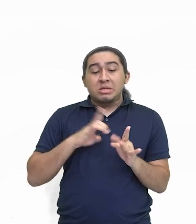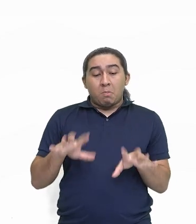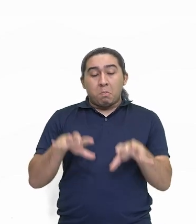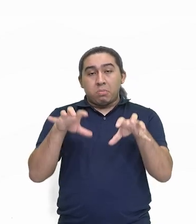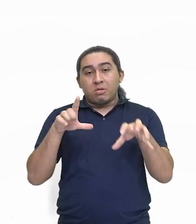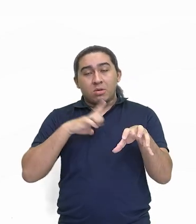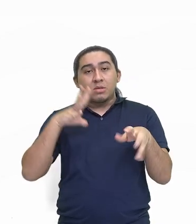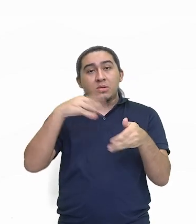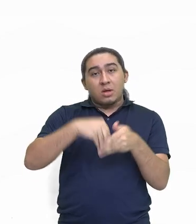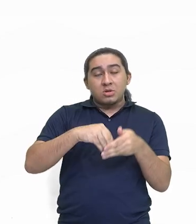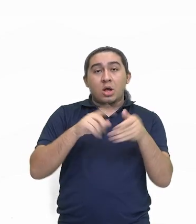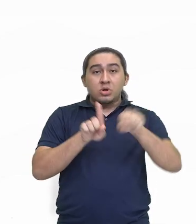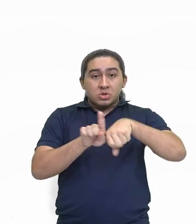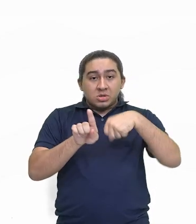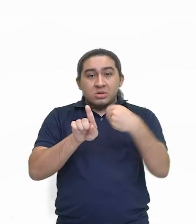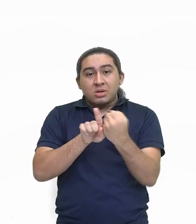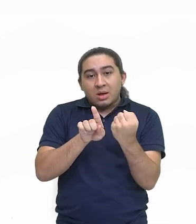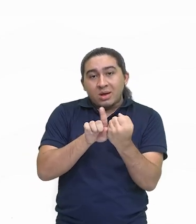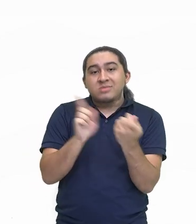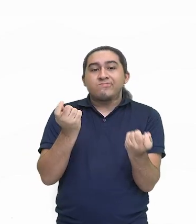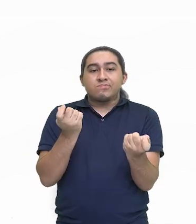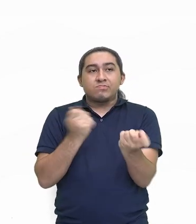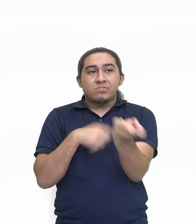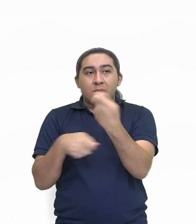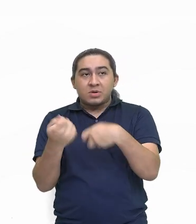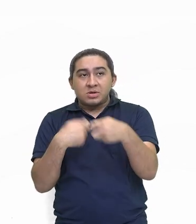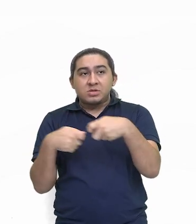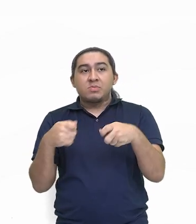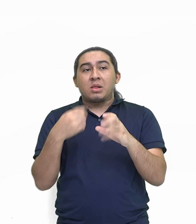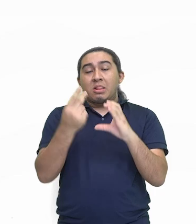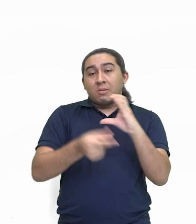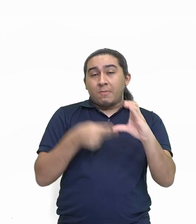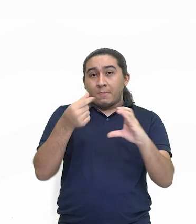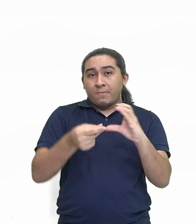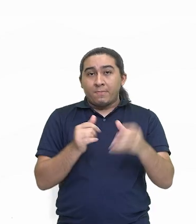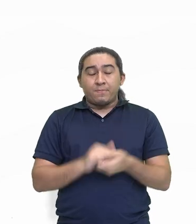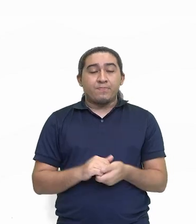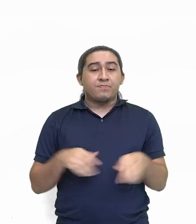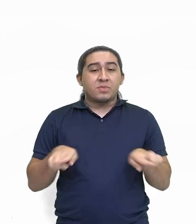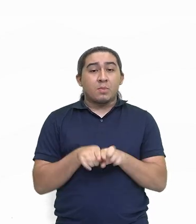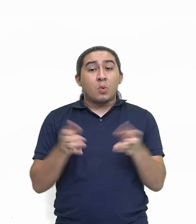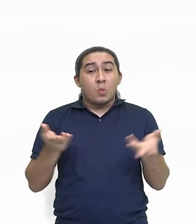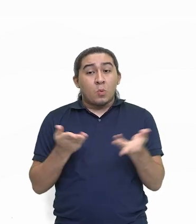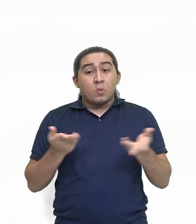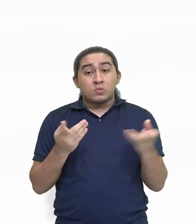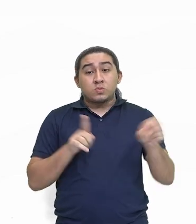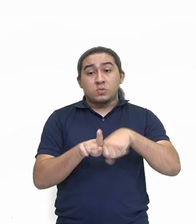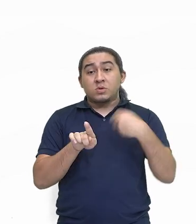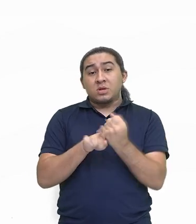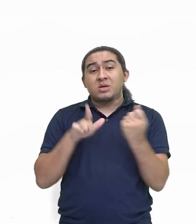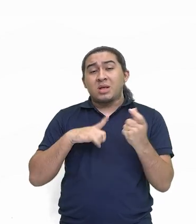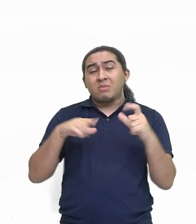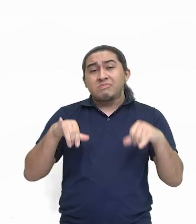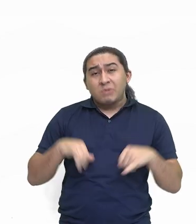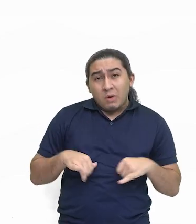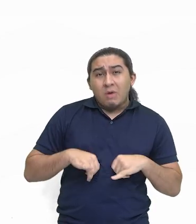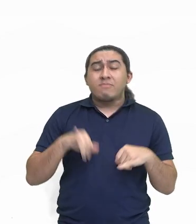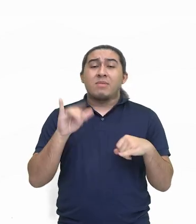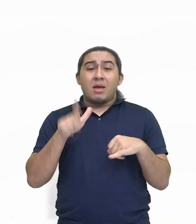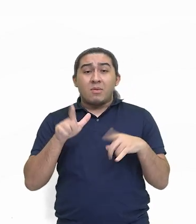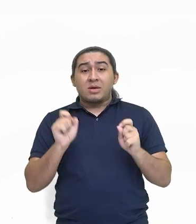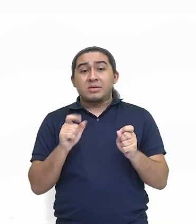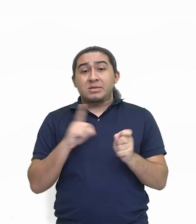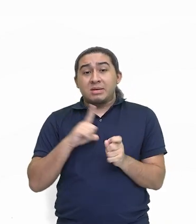cultura ocidental capitalista? Então, hoje em dia, na nossa sociedade, ela sofre muita objetificação